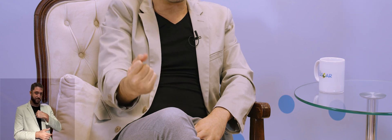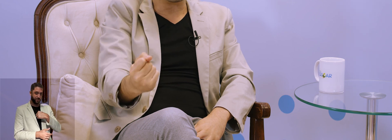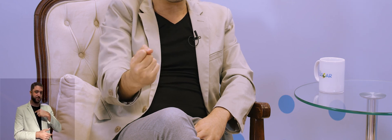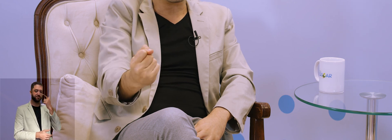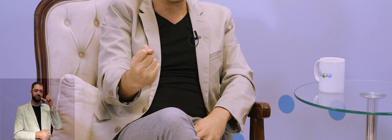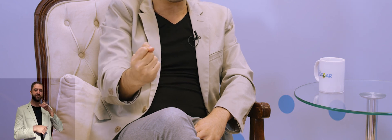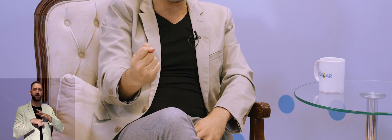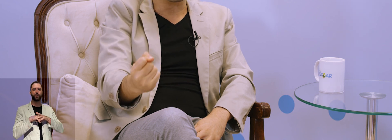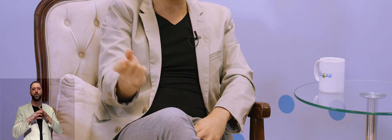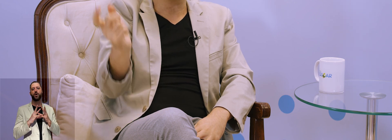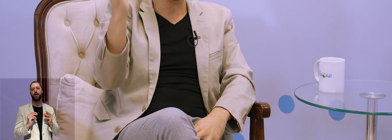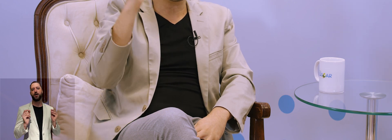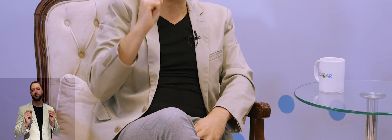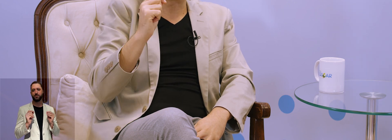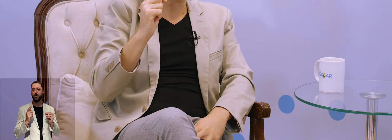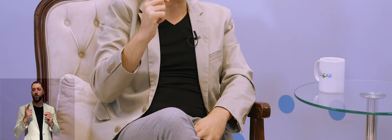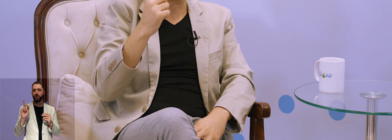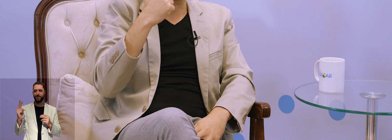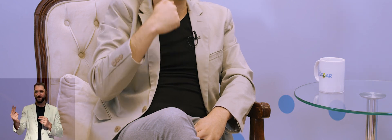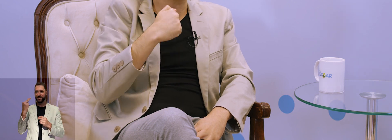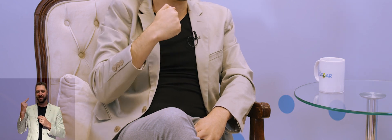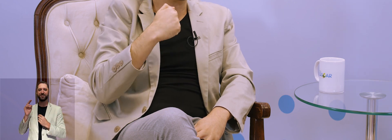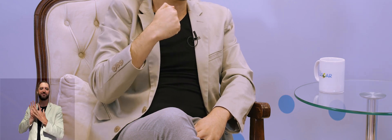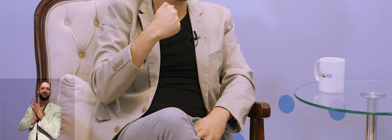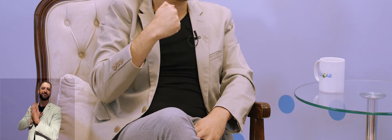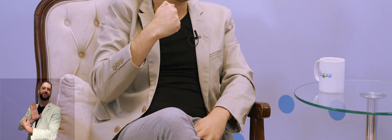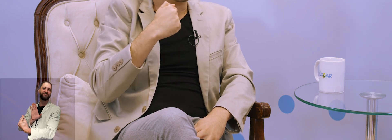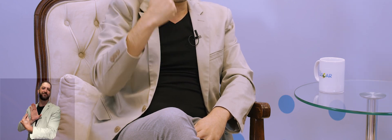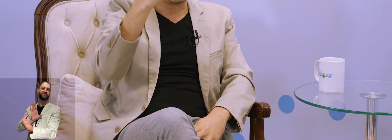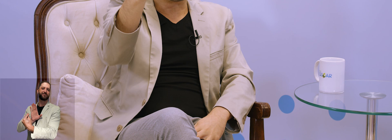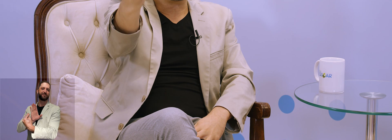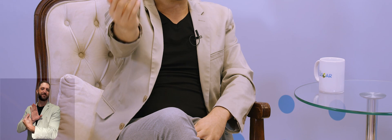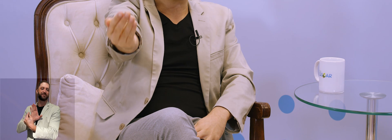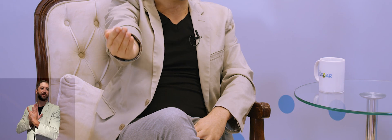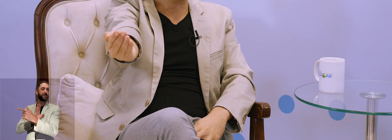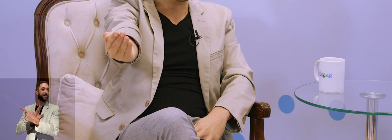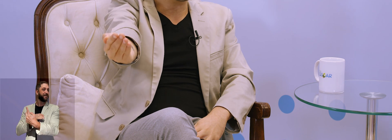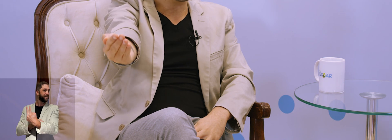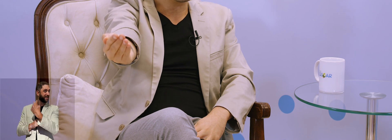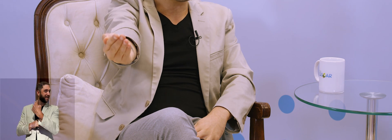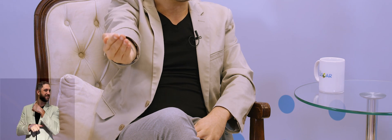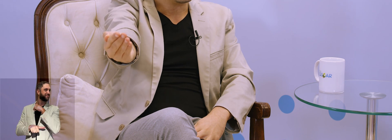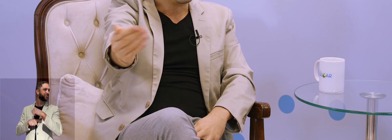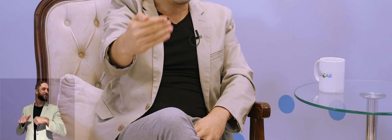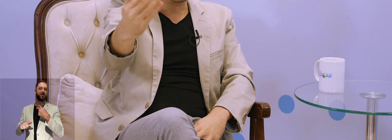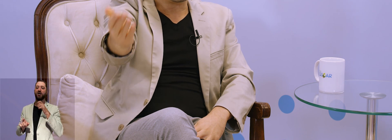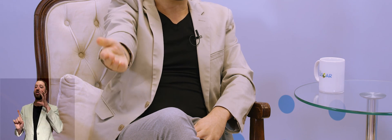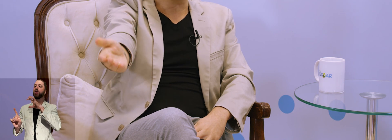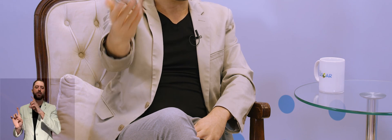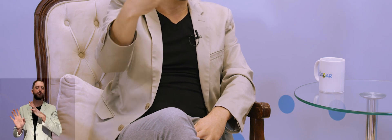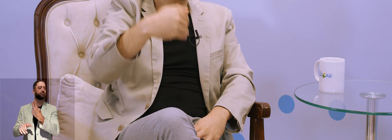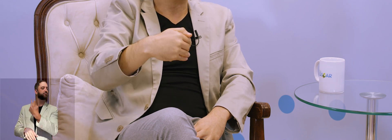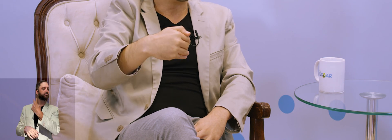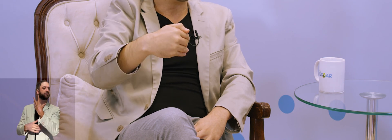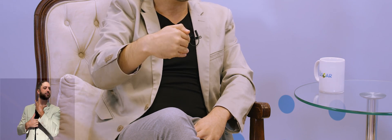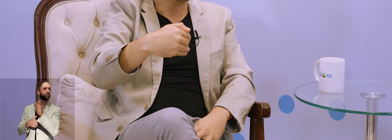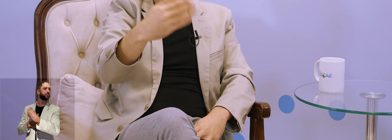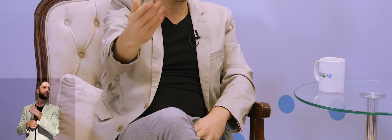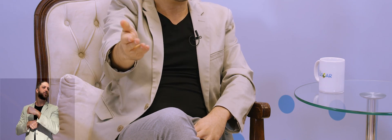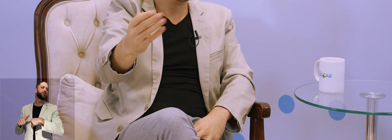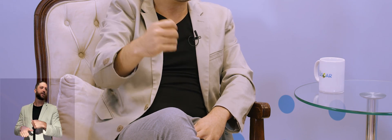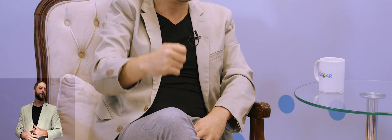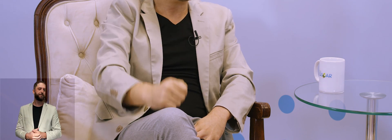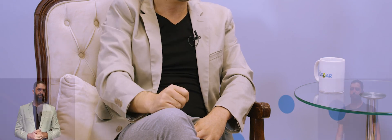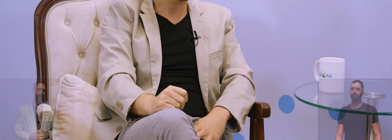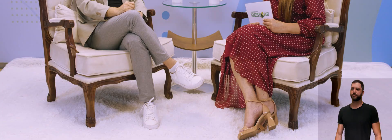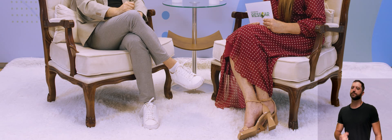as minhas ações são coerentes com isso, eu passo a me curar e passo a me tornar exemplo para o outro. O outro vai mudar por exemplo e não